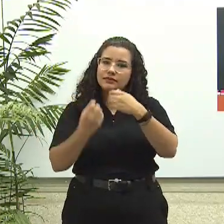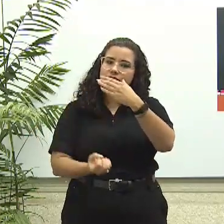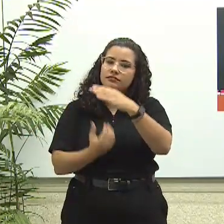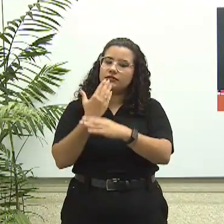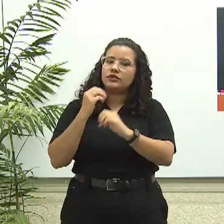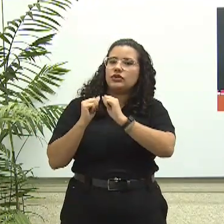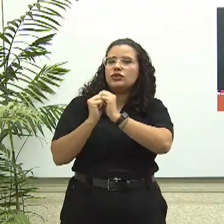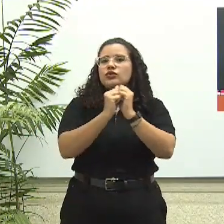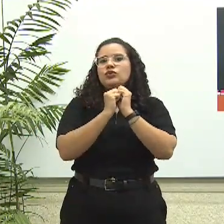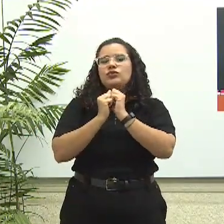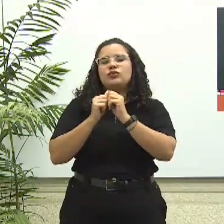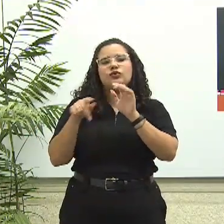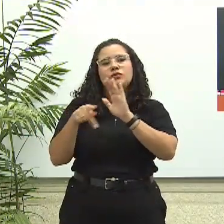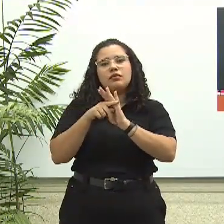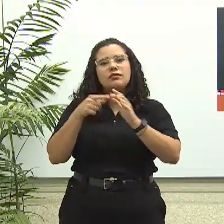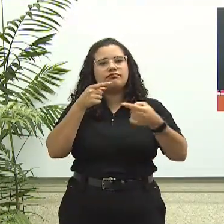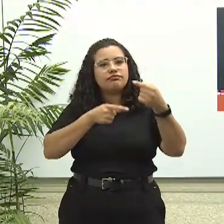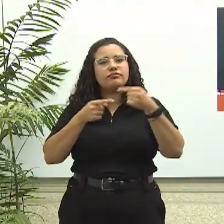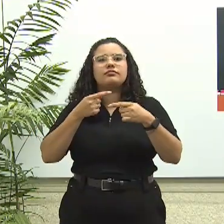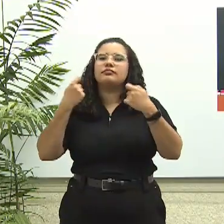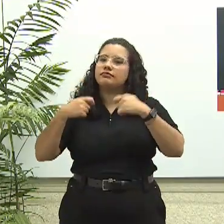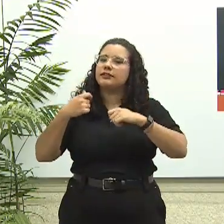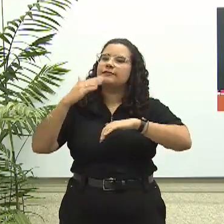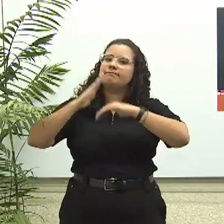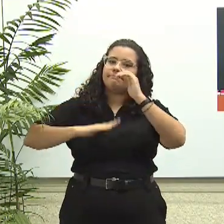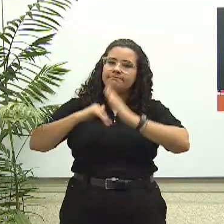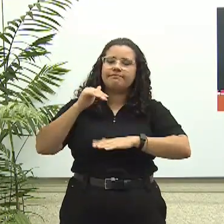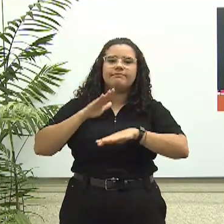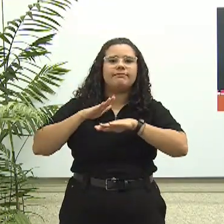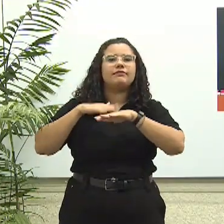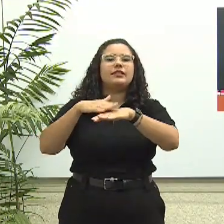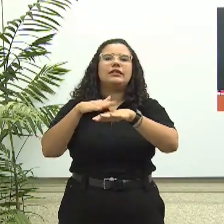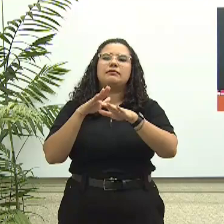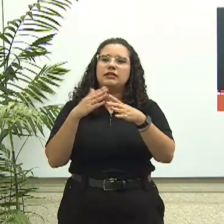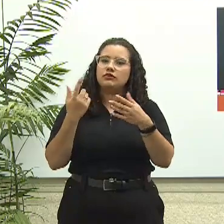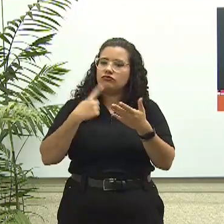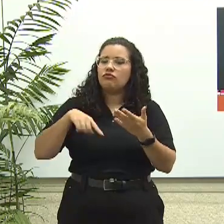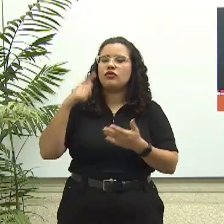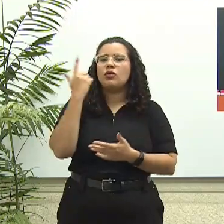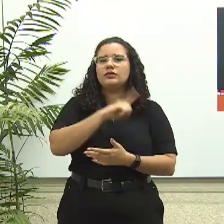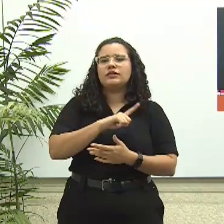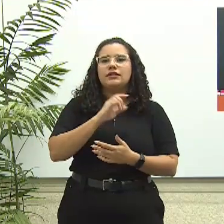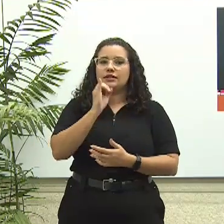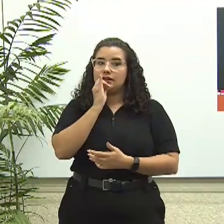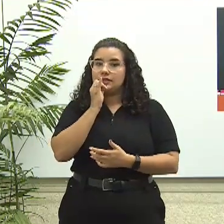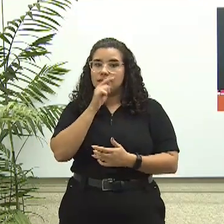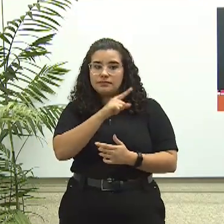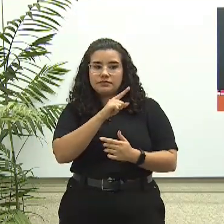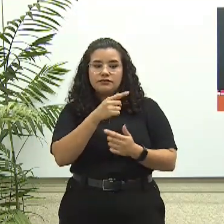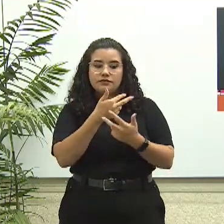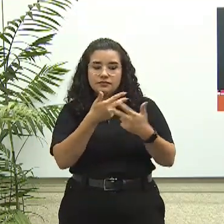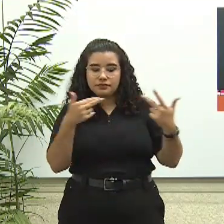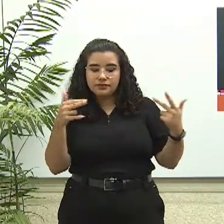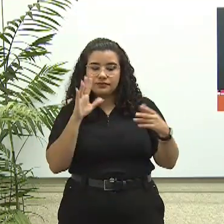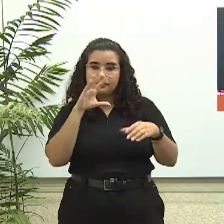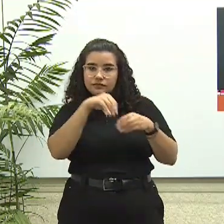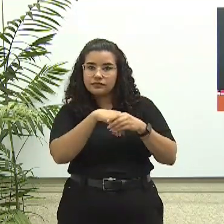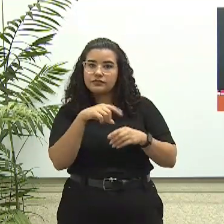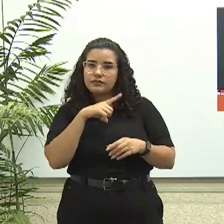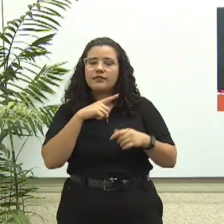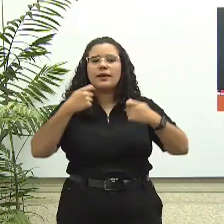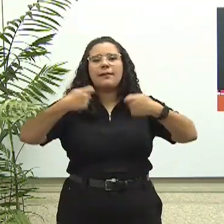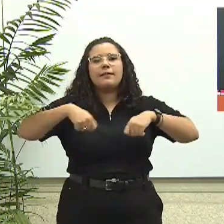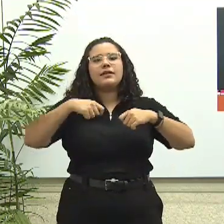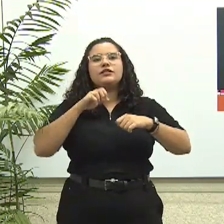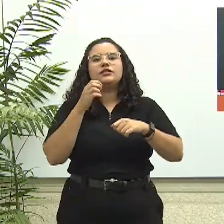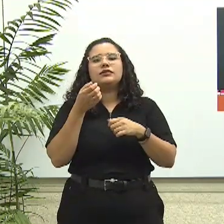junto com a crítica A gente também tem que produzir e nós temos como produzir no caso dessas infraestruturas precisa